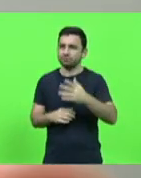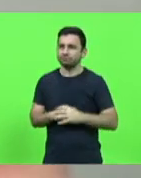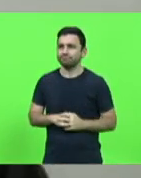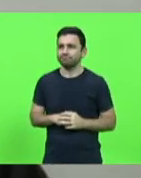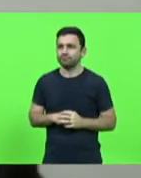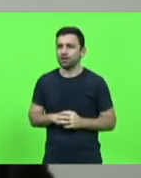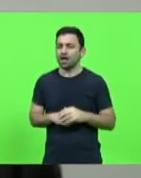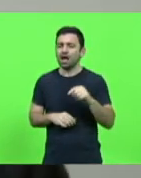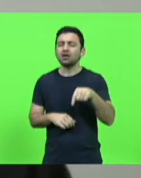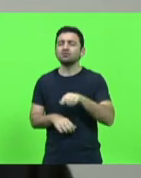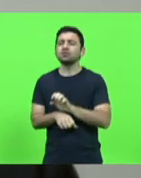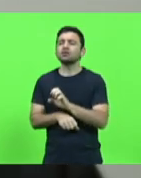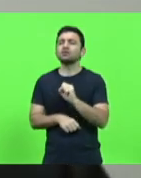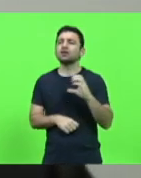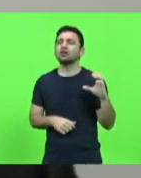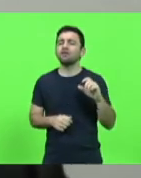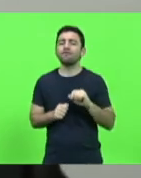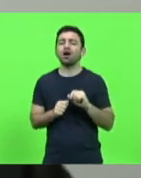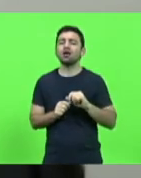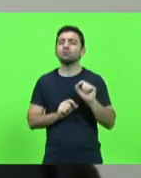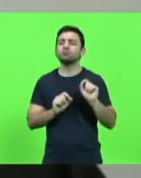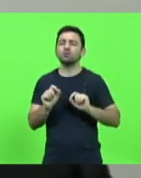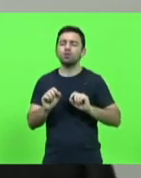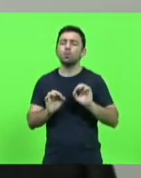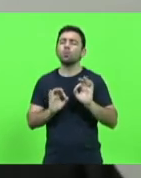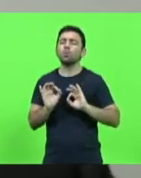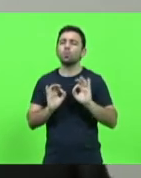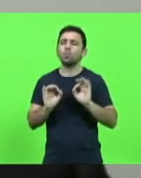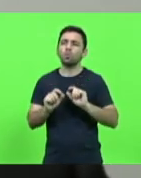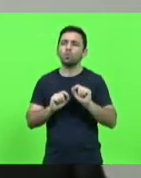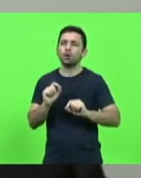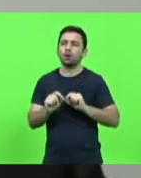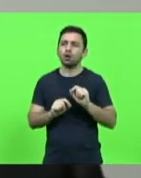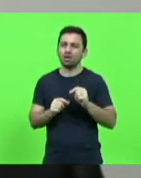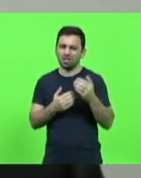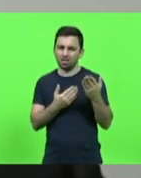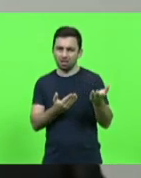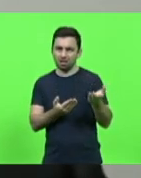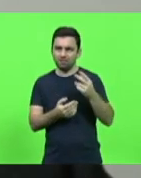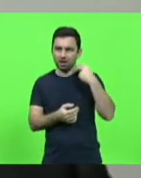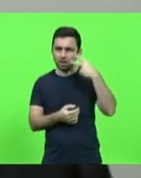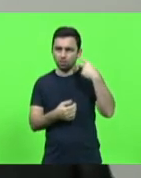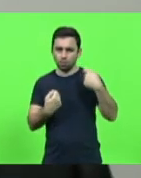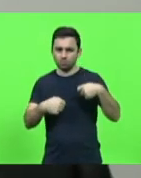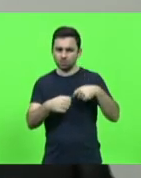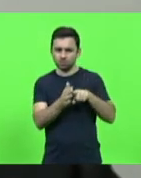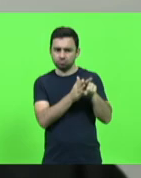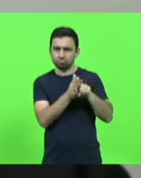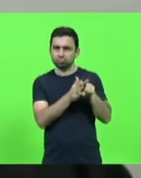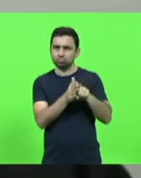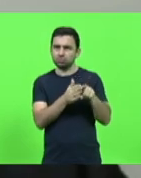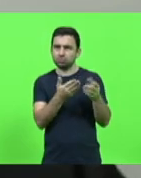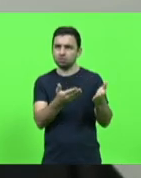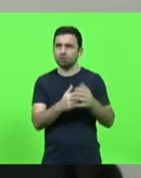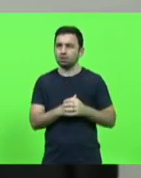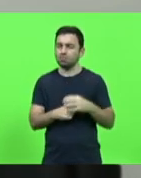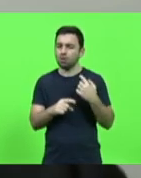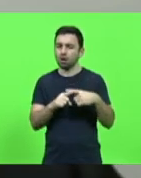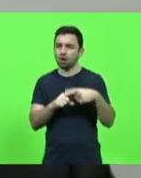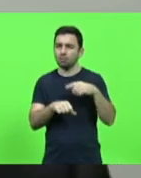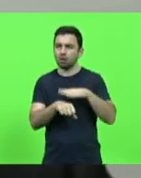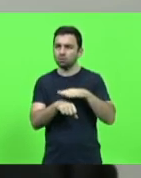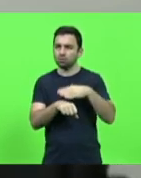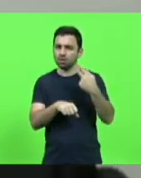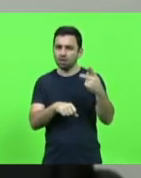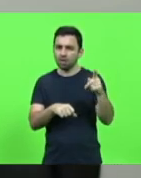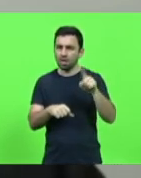está fazendo para coibir. Esse vereador tem que ser investigado. Tem que ser investigado, porque ele pratica rinha de